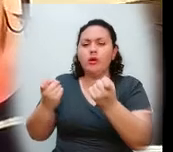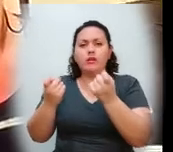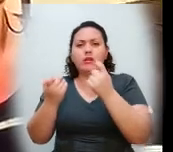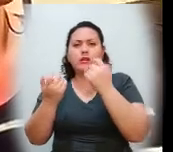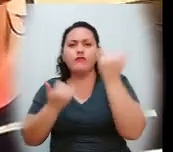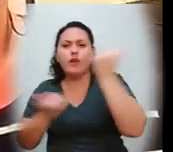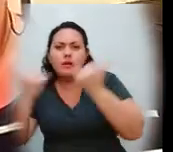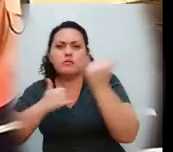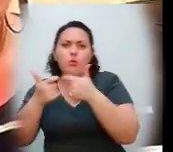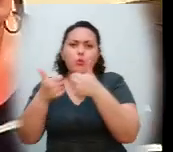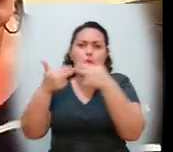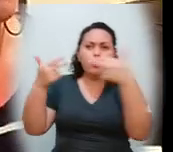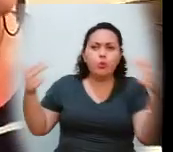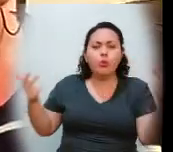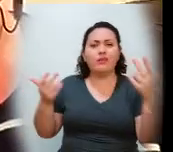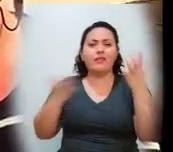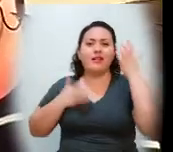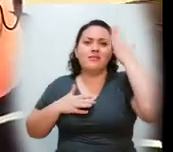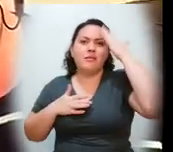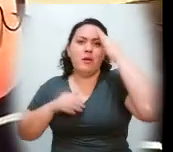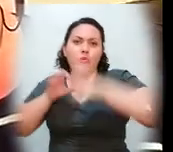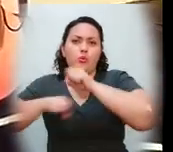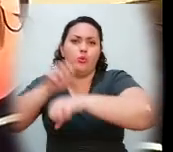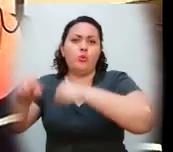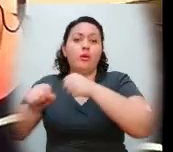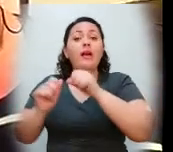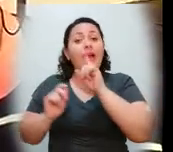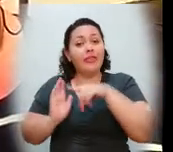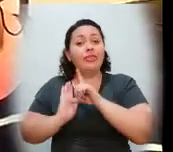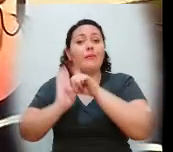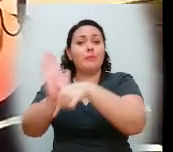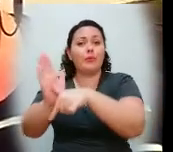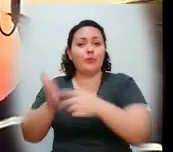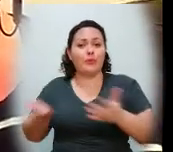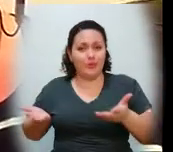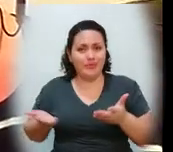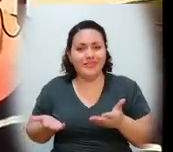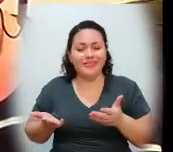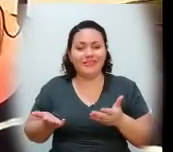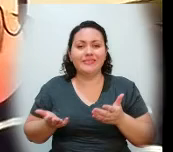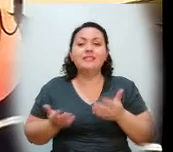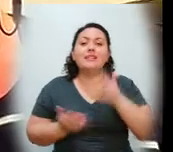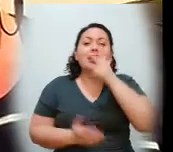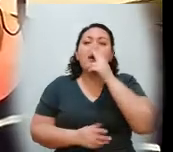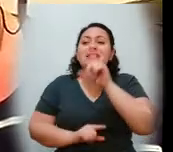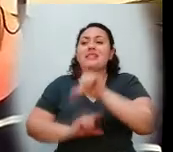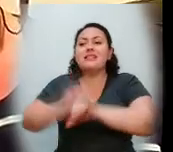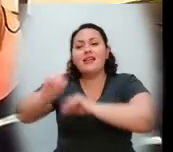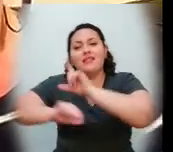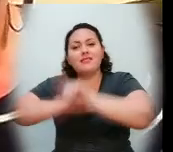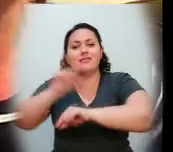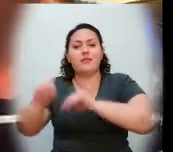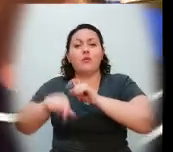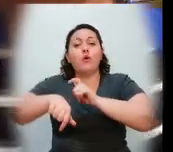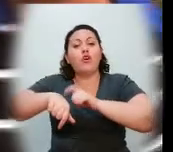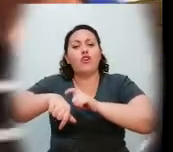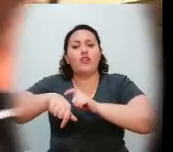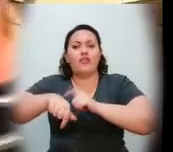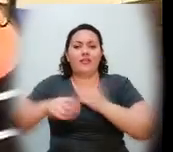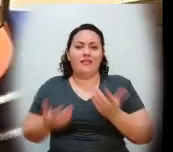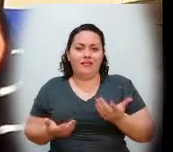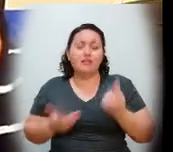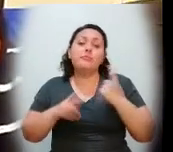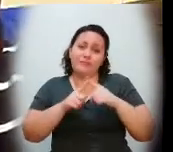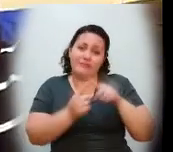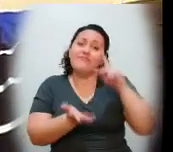querer entender quais são as novidades, né? Então, da gente poder fazer uma seleção nesse momento, porque